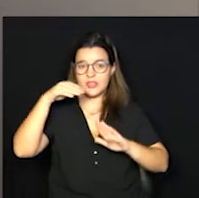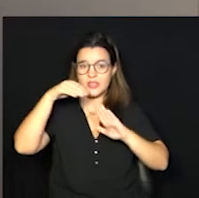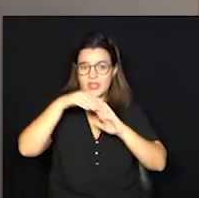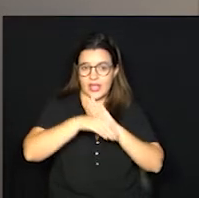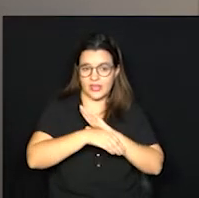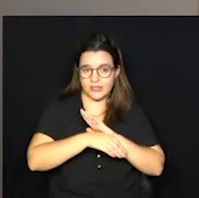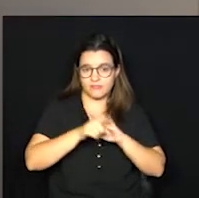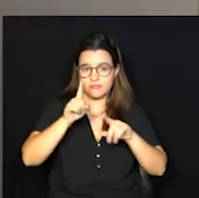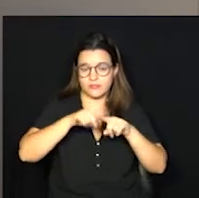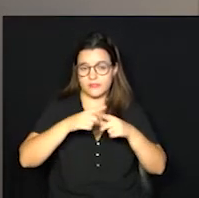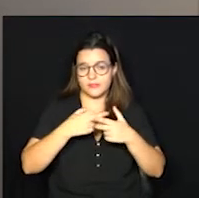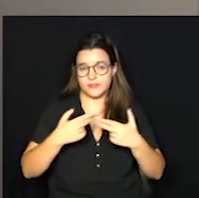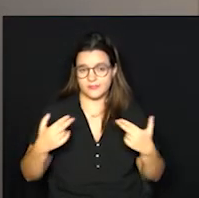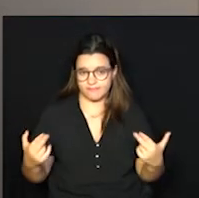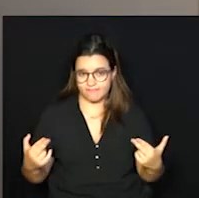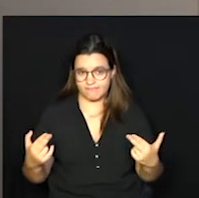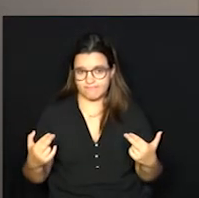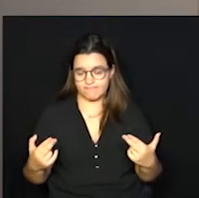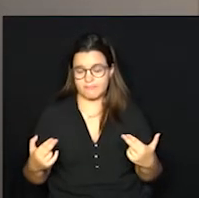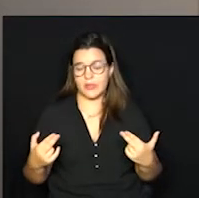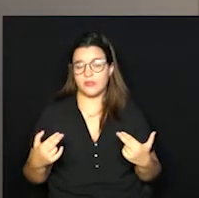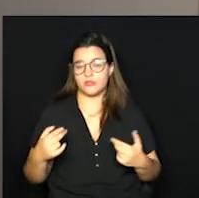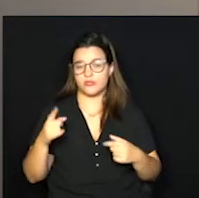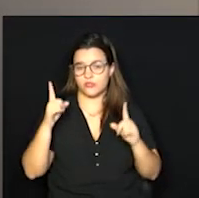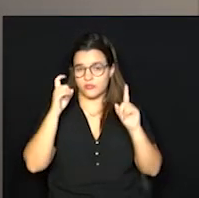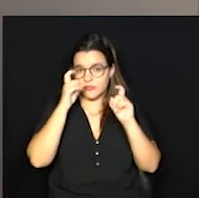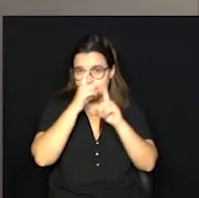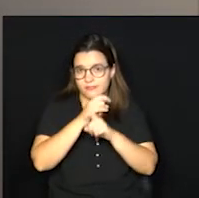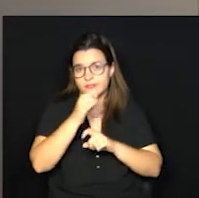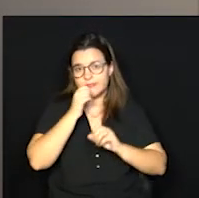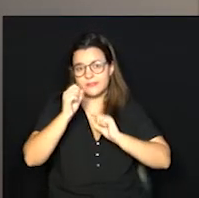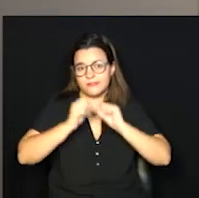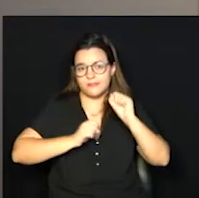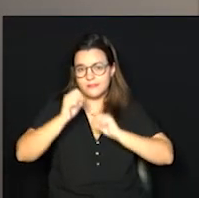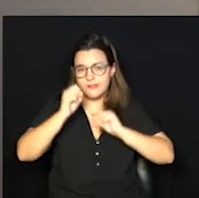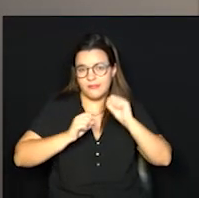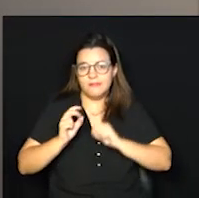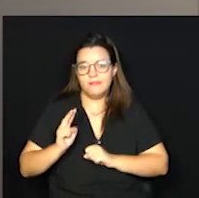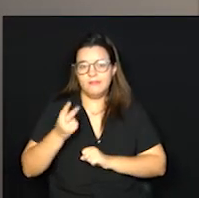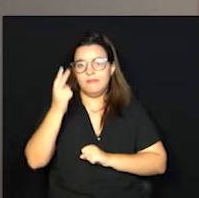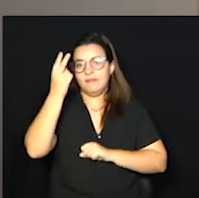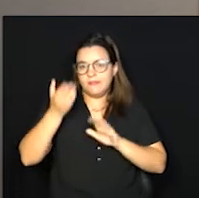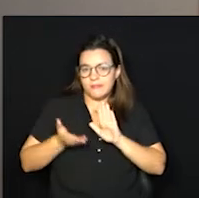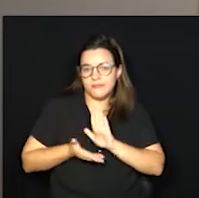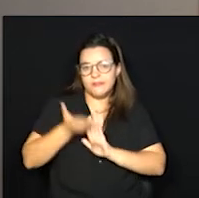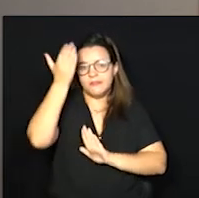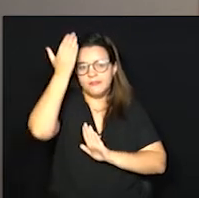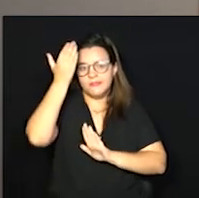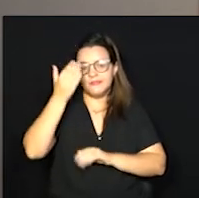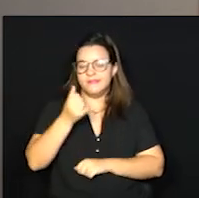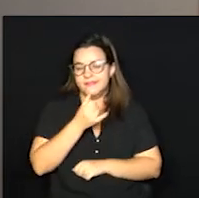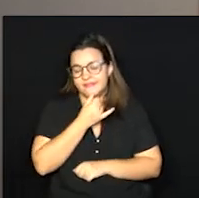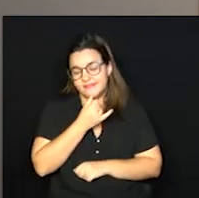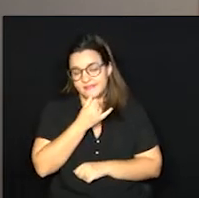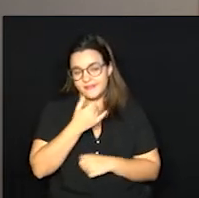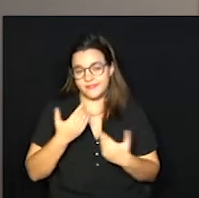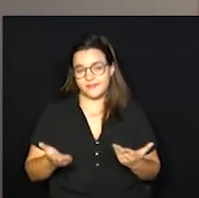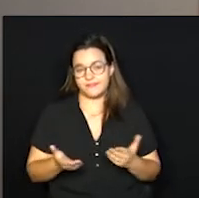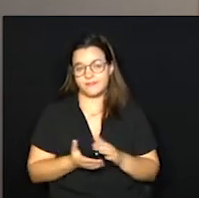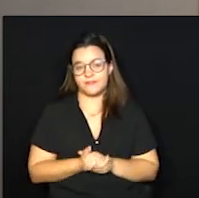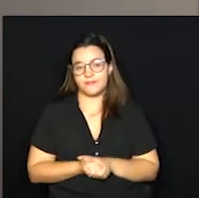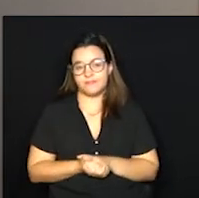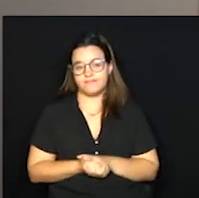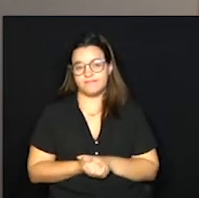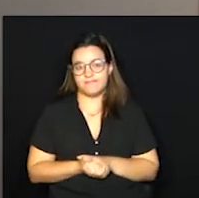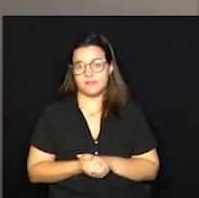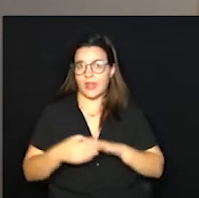produtos considerados complexos, né, produtos industriais de maior valor agregado, infelizmente, e ela só não